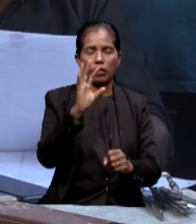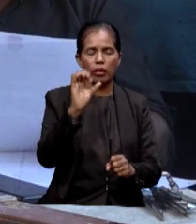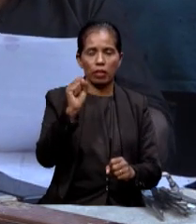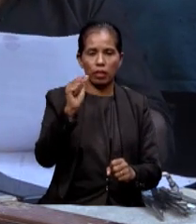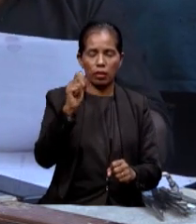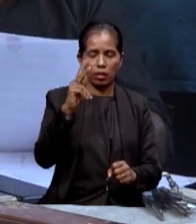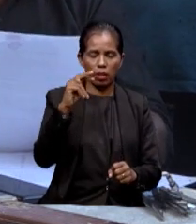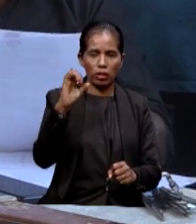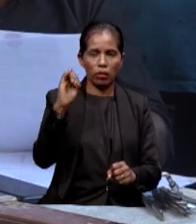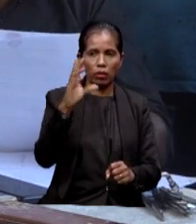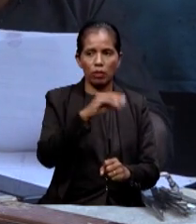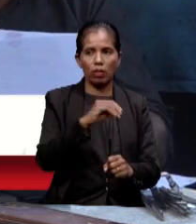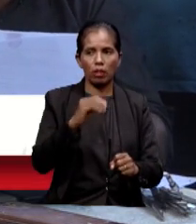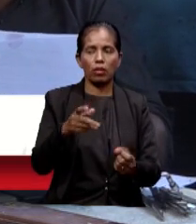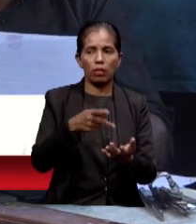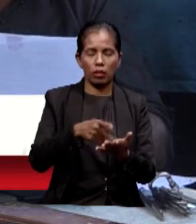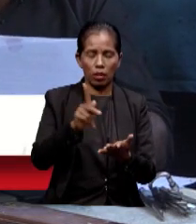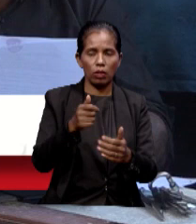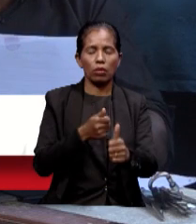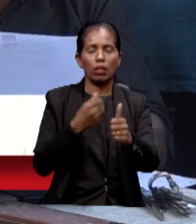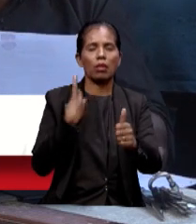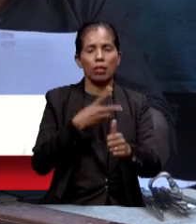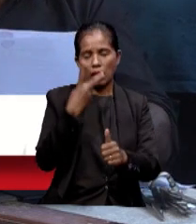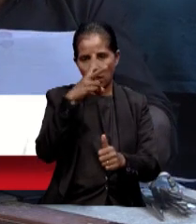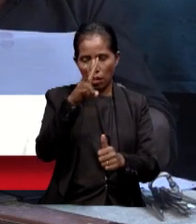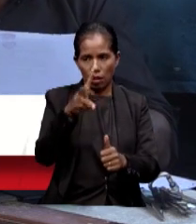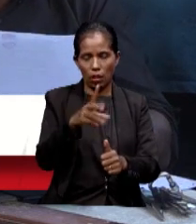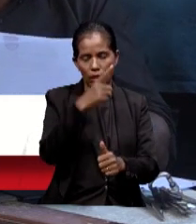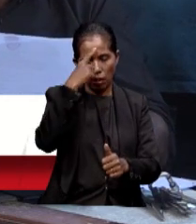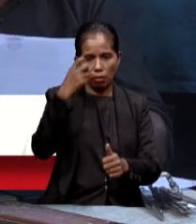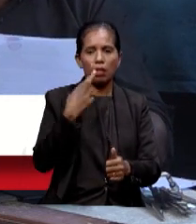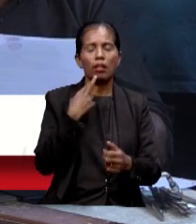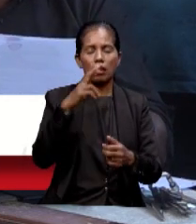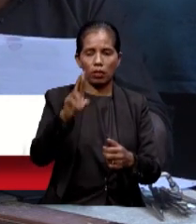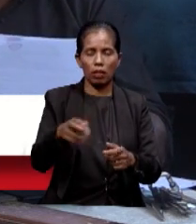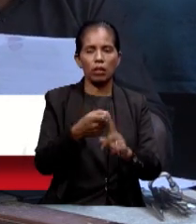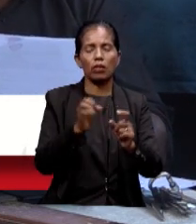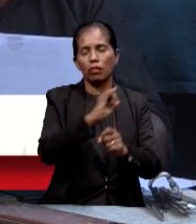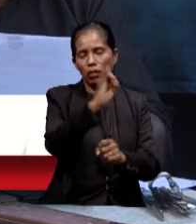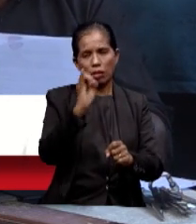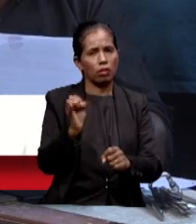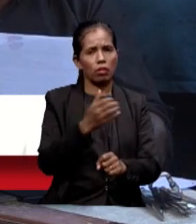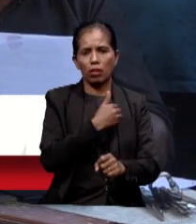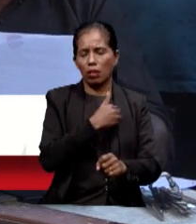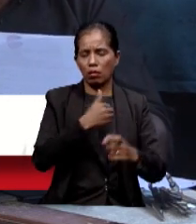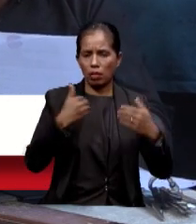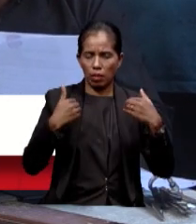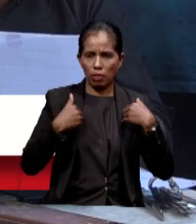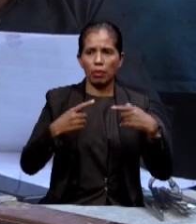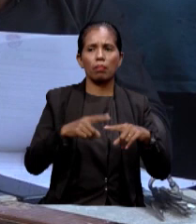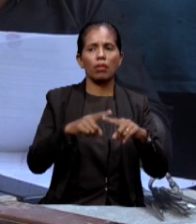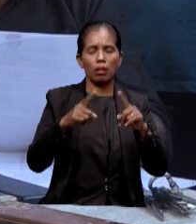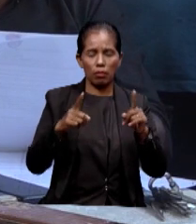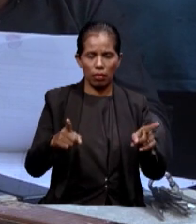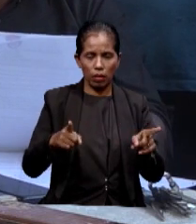Silva prematura a doceiro liu tudo a minha reca tá tamba resultado husi investigação caso refere-se ao que é mas bem senhor